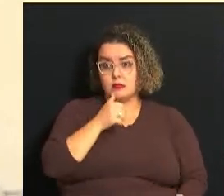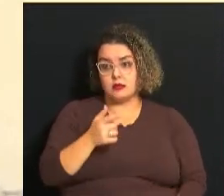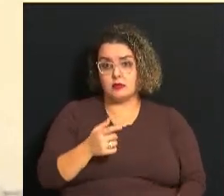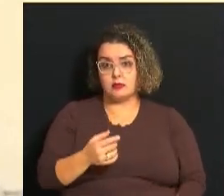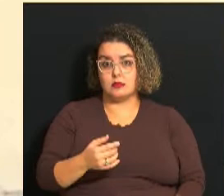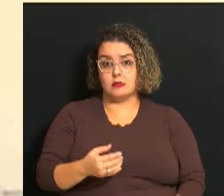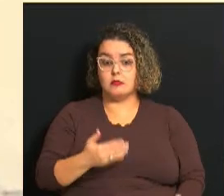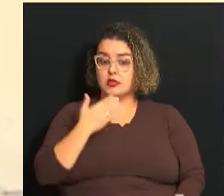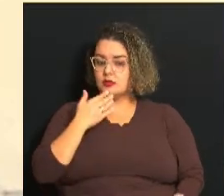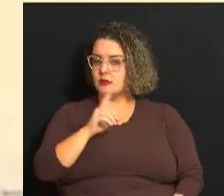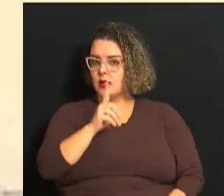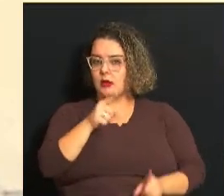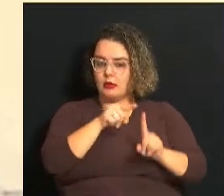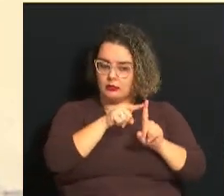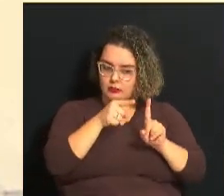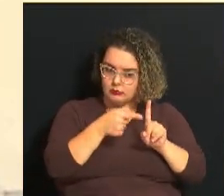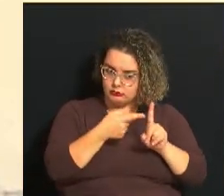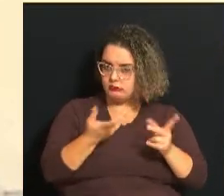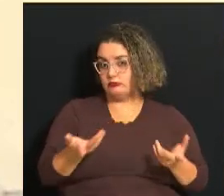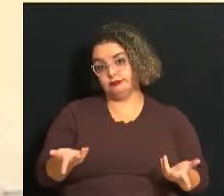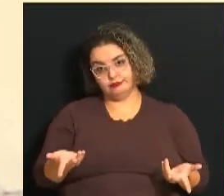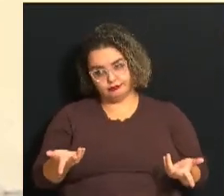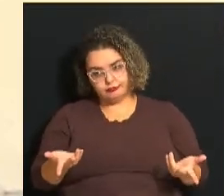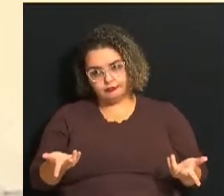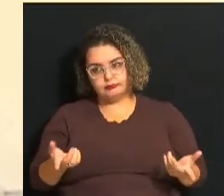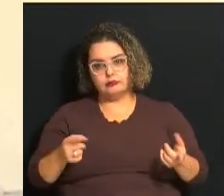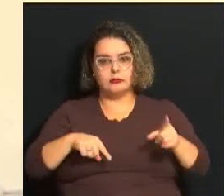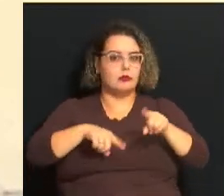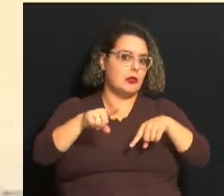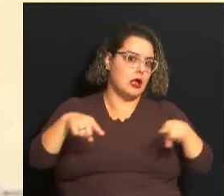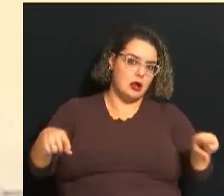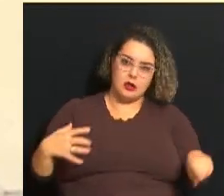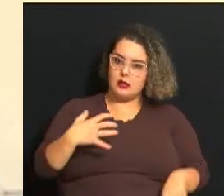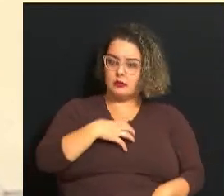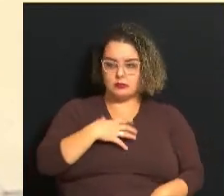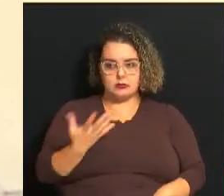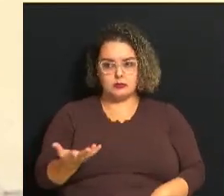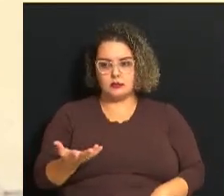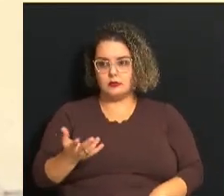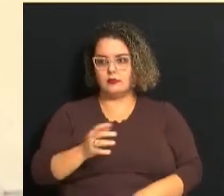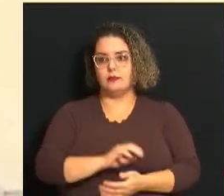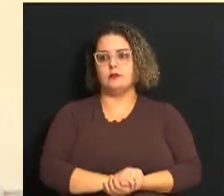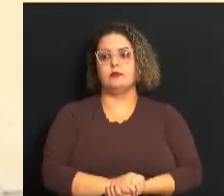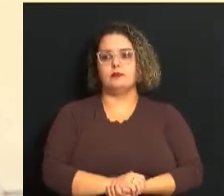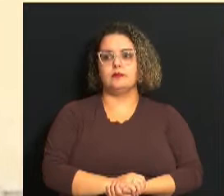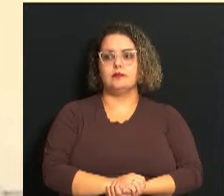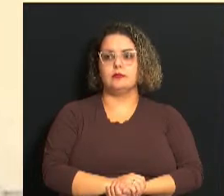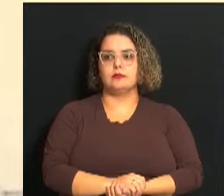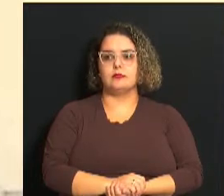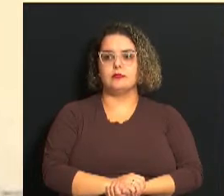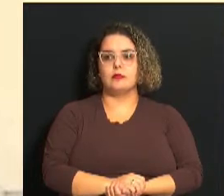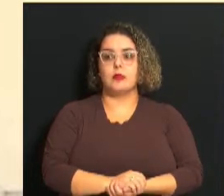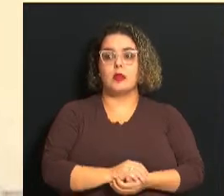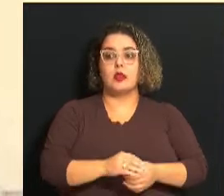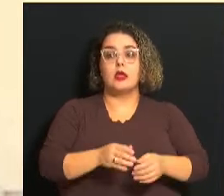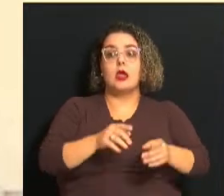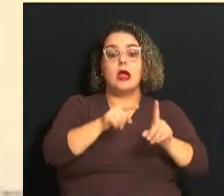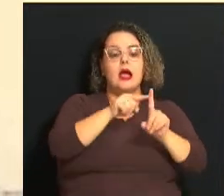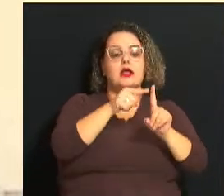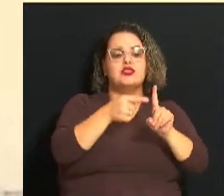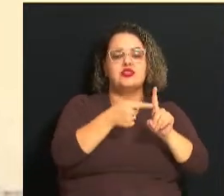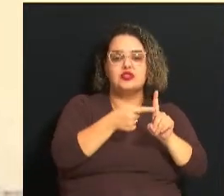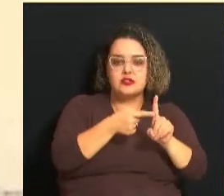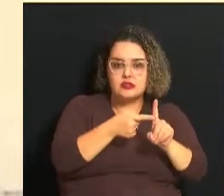engravidem e aí tem uma variedade de formas para isso desconsiderar recomendações médicas as gestantes